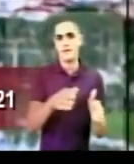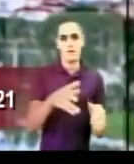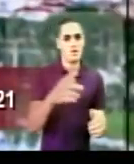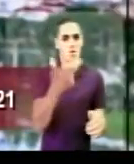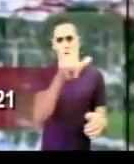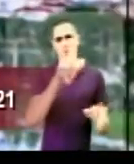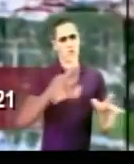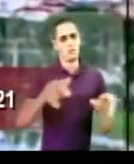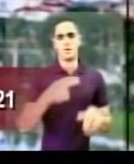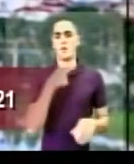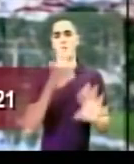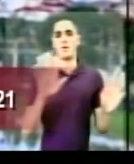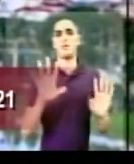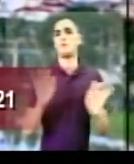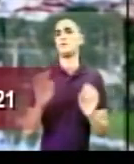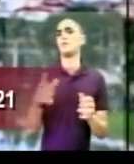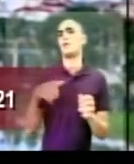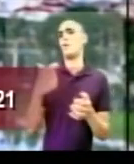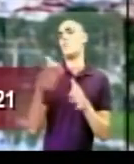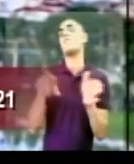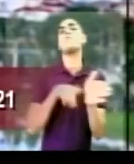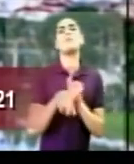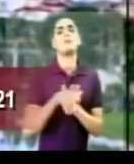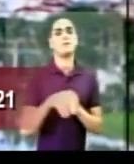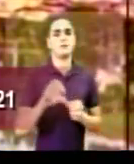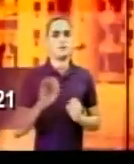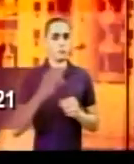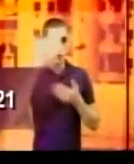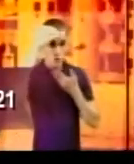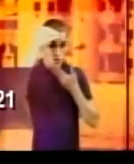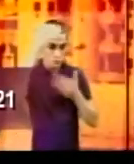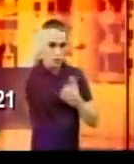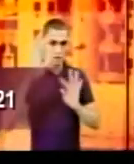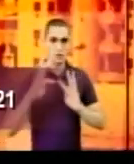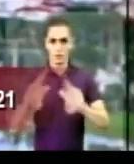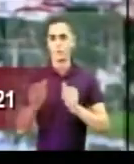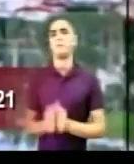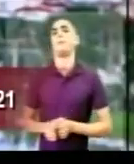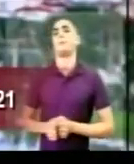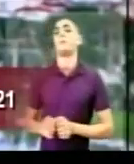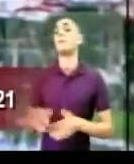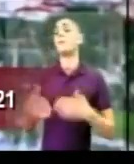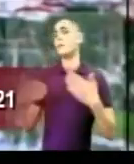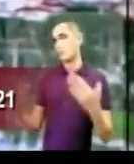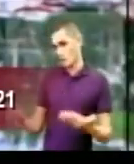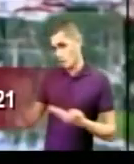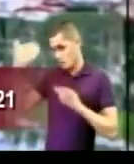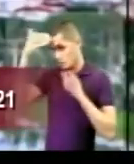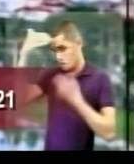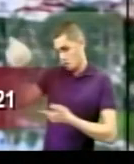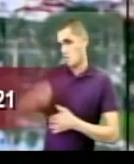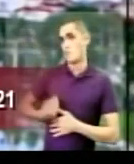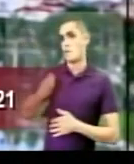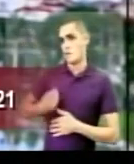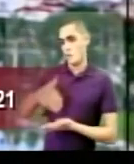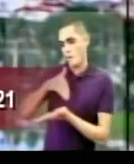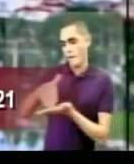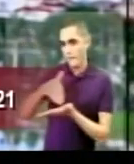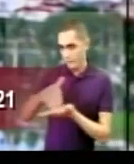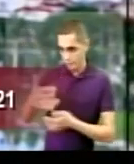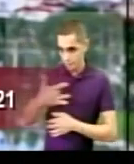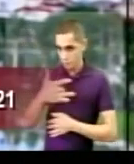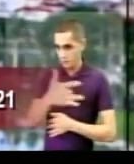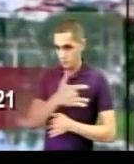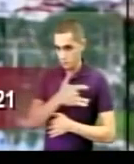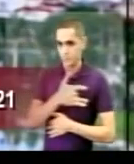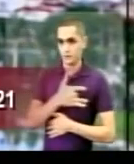dentro dessa pergunta? Não, só isso mesmo. Muito obrigado a todos. Bom, então nós agradecemos a presença do secretário